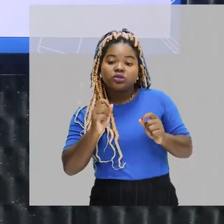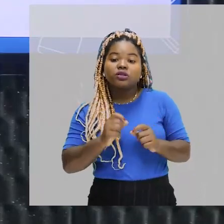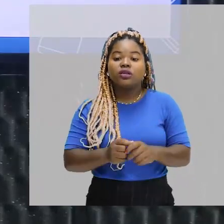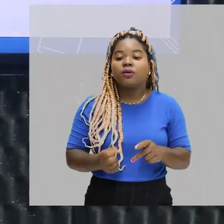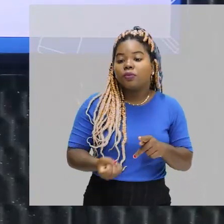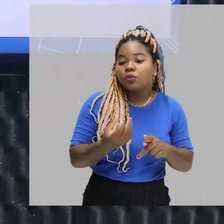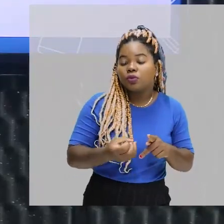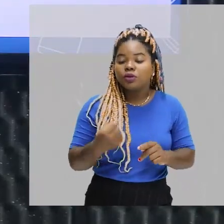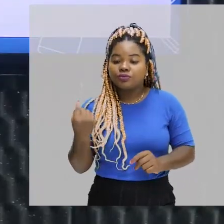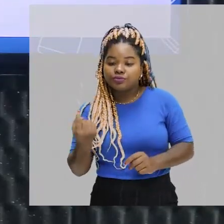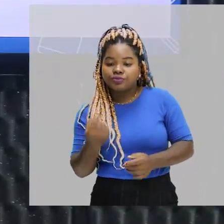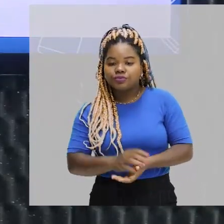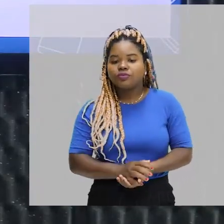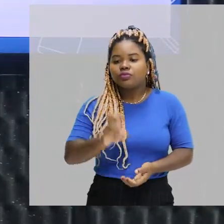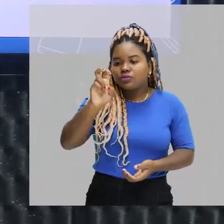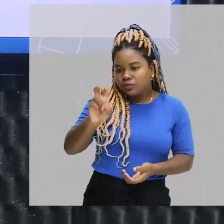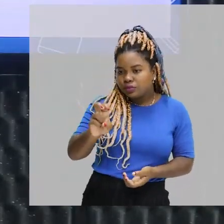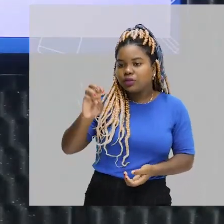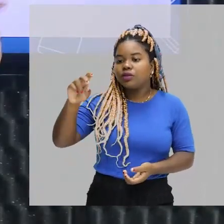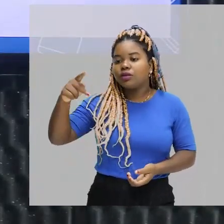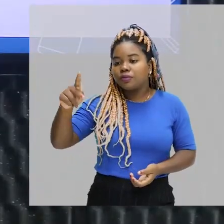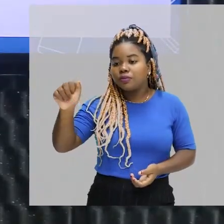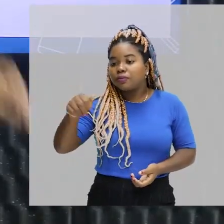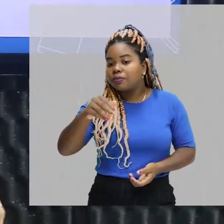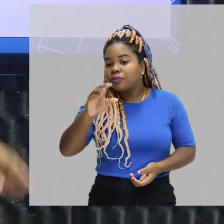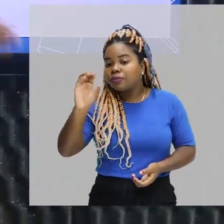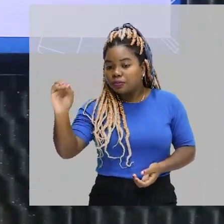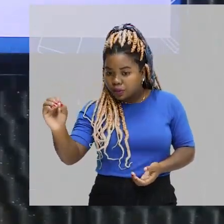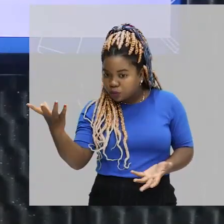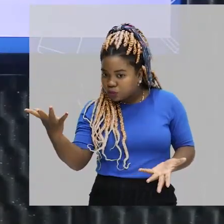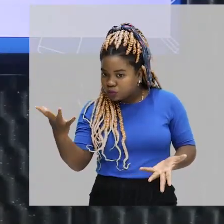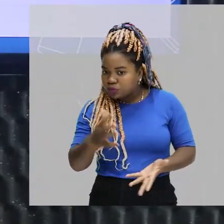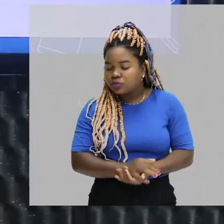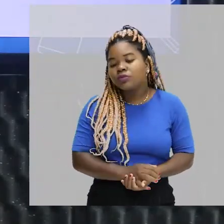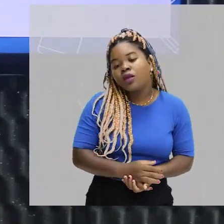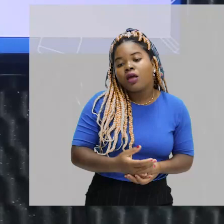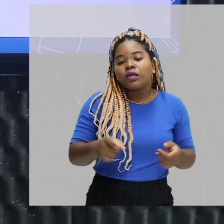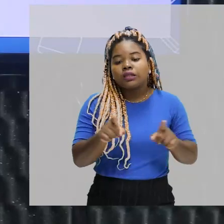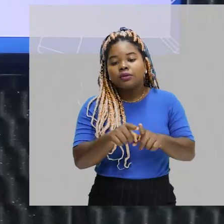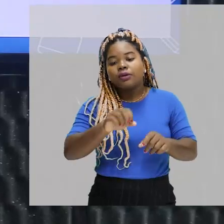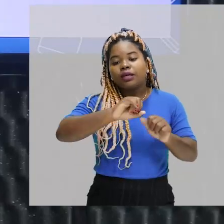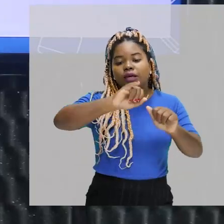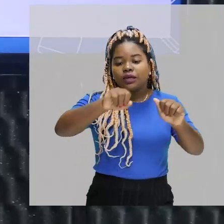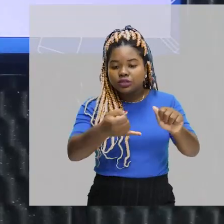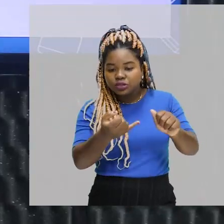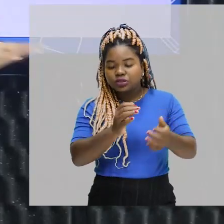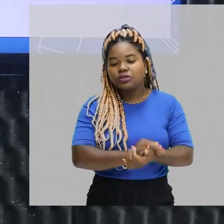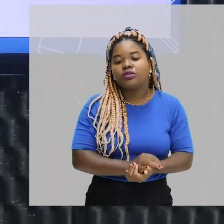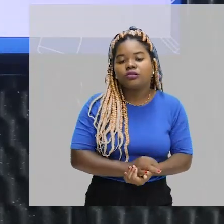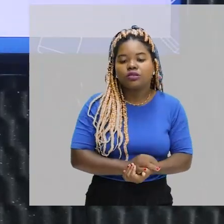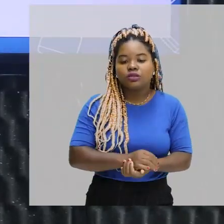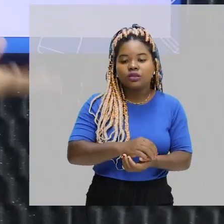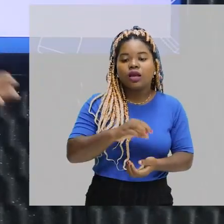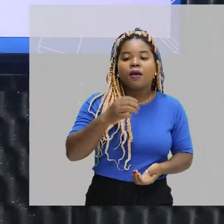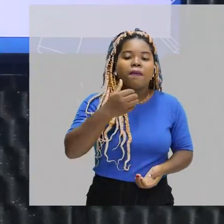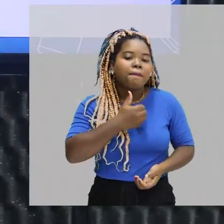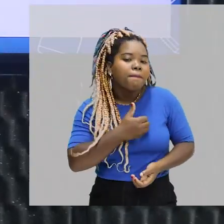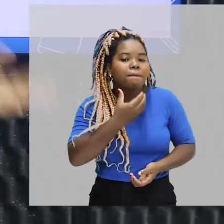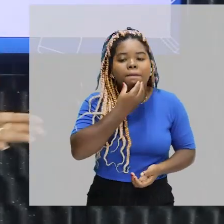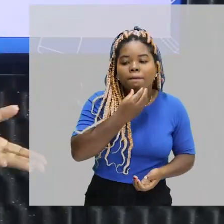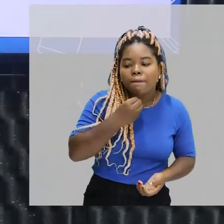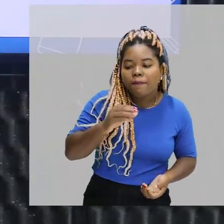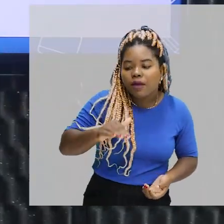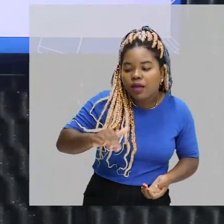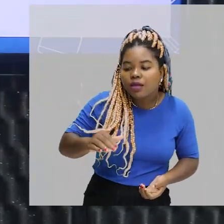substantivo e adjetivo, como eu já falei, menino, bonita. Bonita é adjetivo, menino é substantivo. Se eu digo menino, bonita, eu